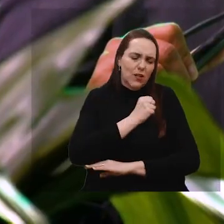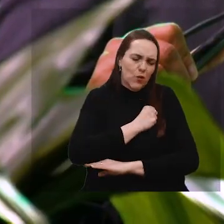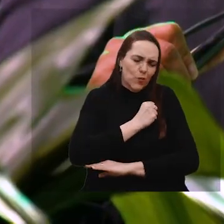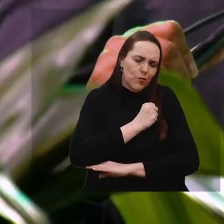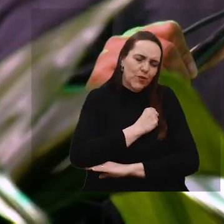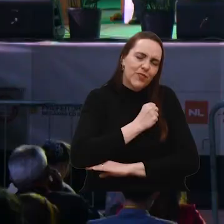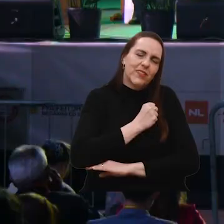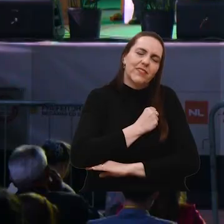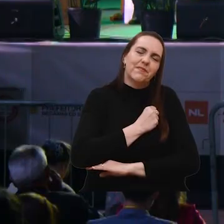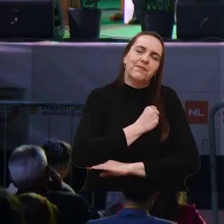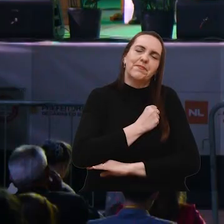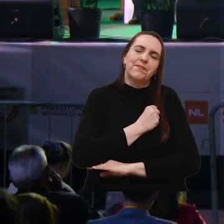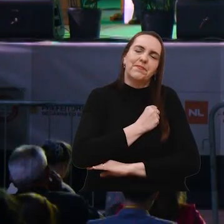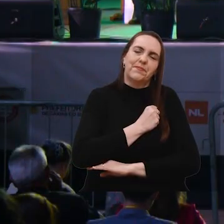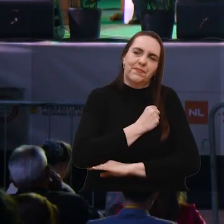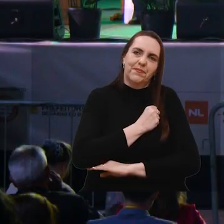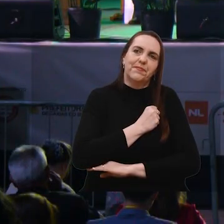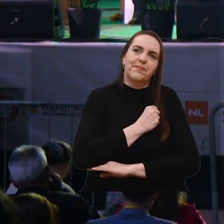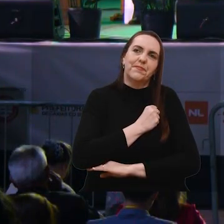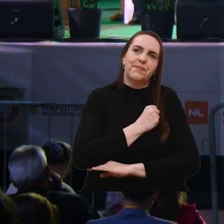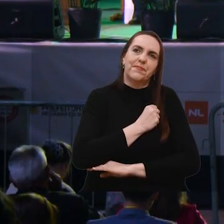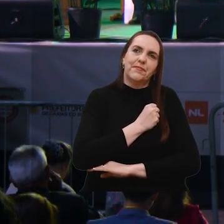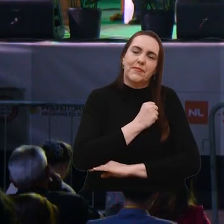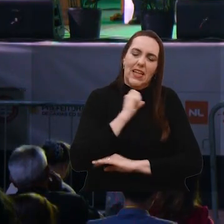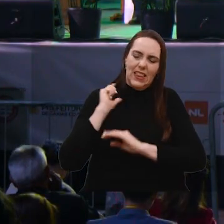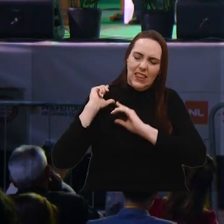a simplicidade, a humildade,